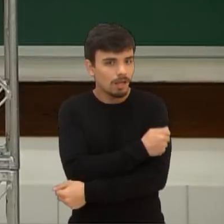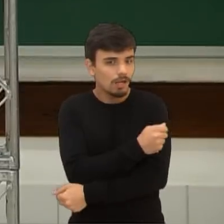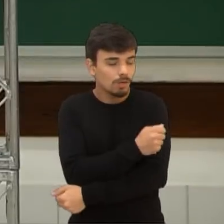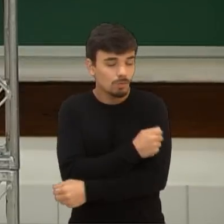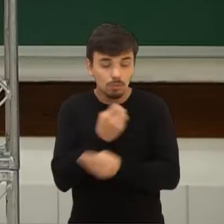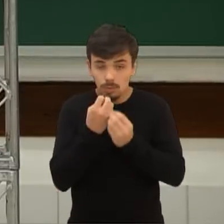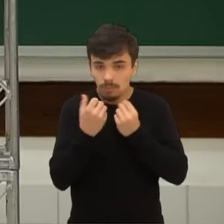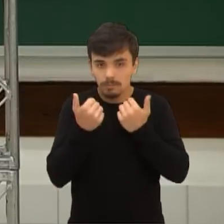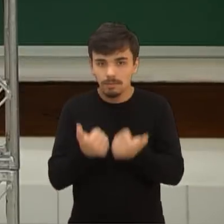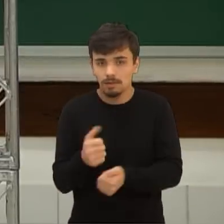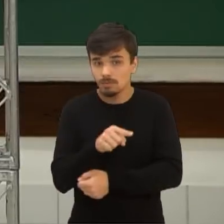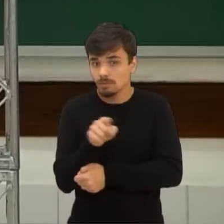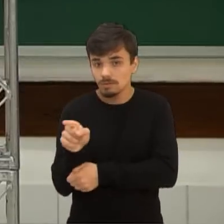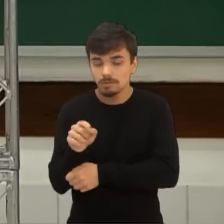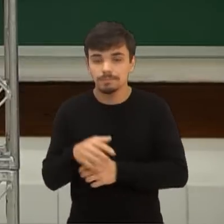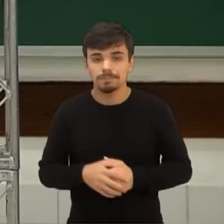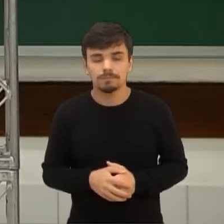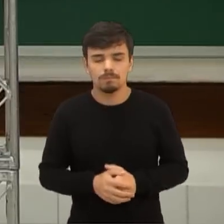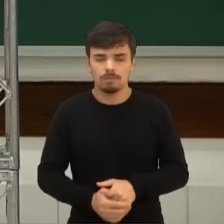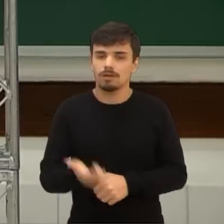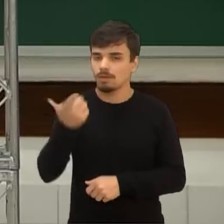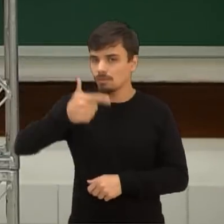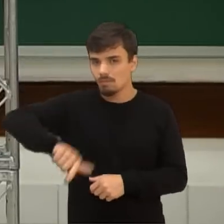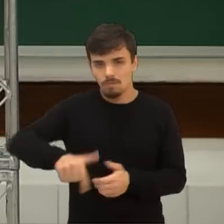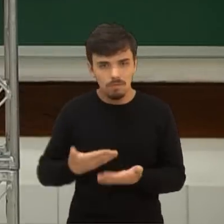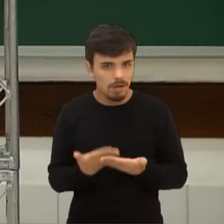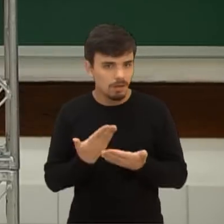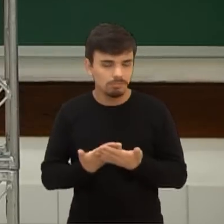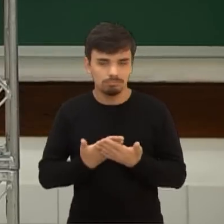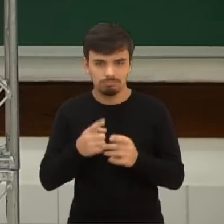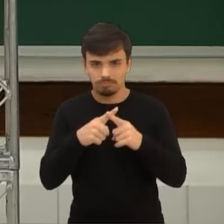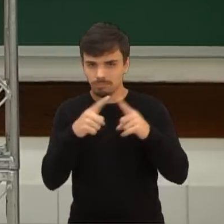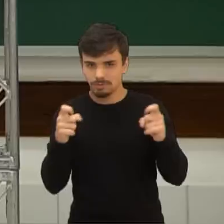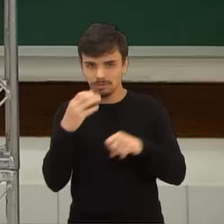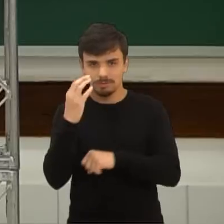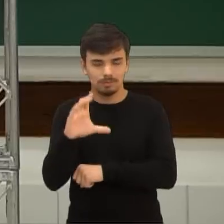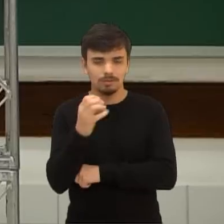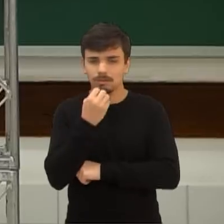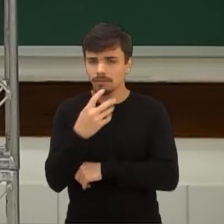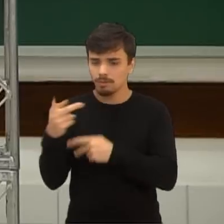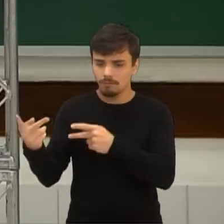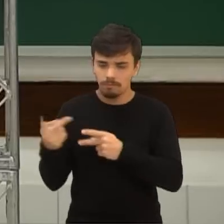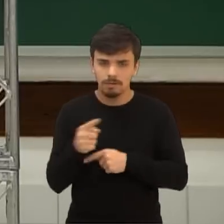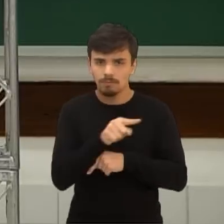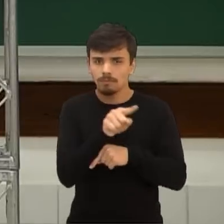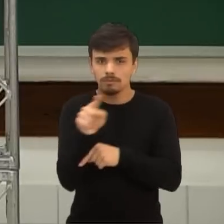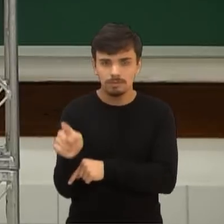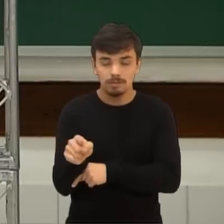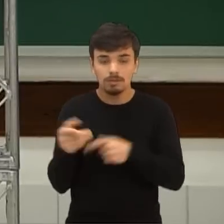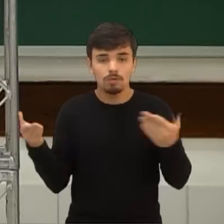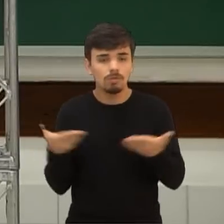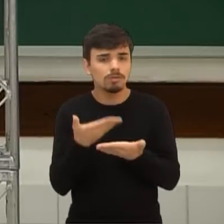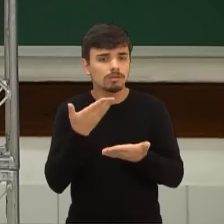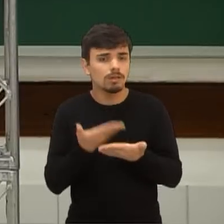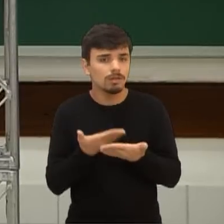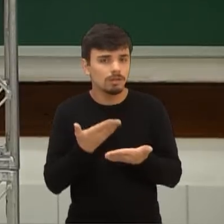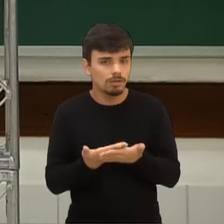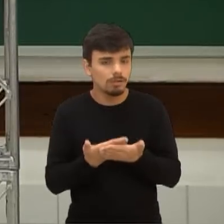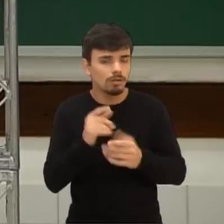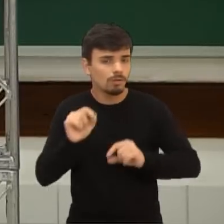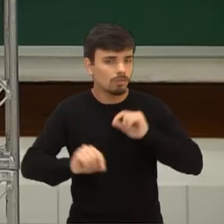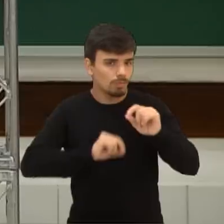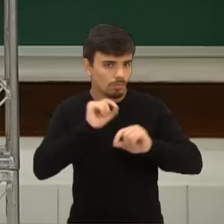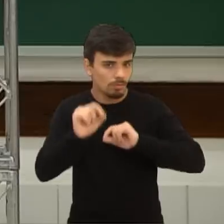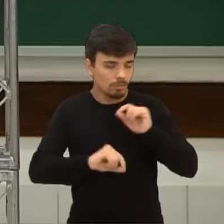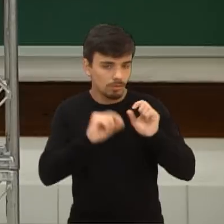alunas, tudo bem? Mais uma aula de ciências começando, sejam bem-vindos. E na aula de hoje, o